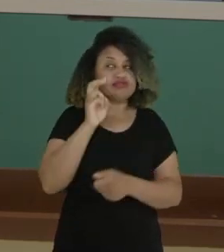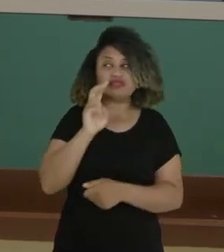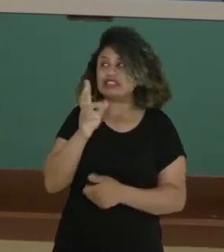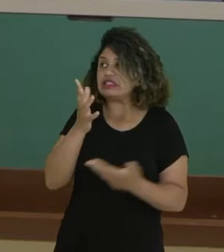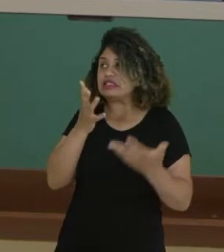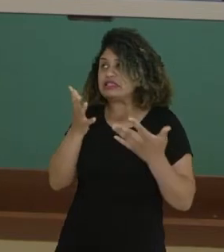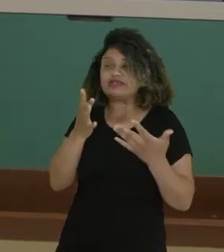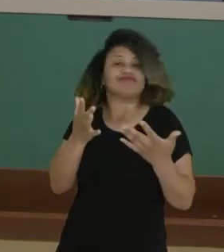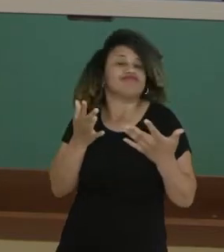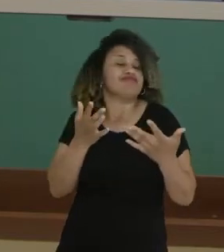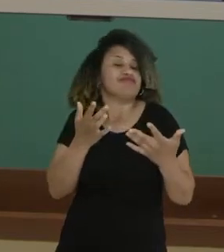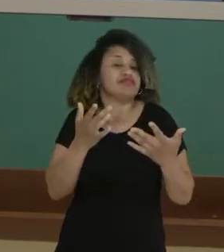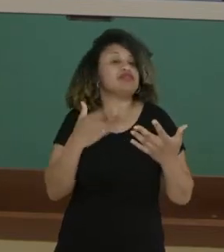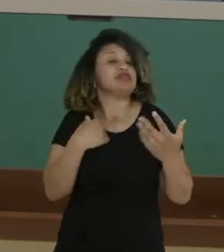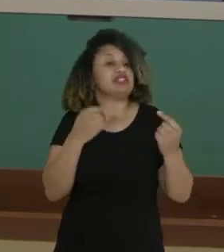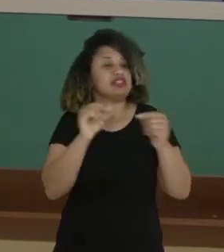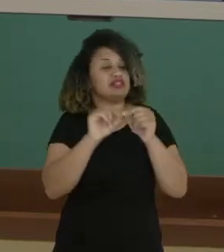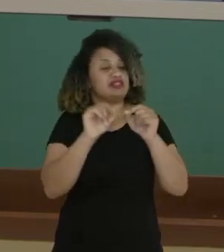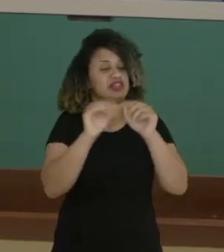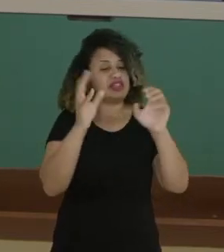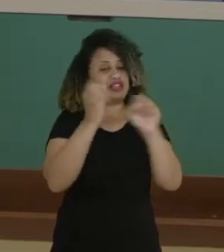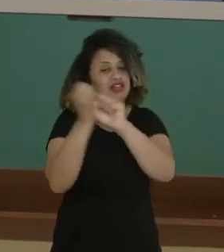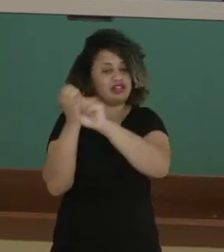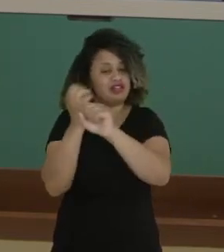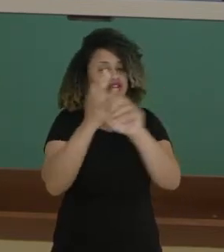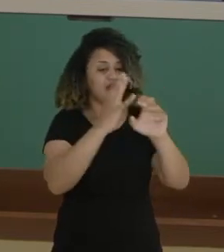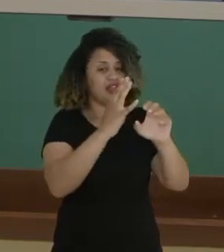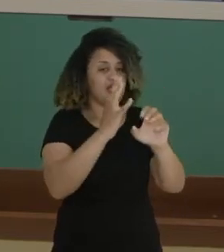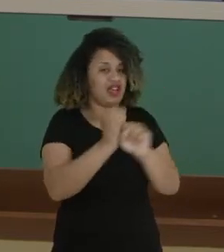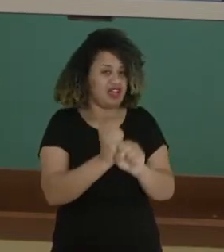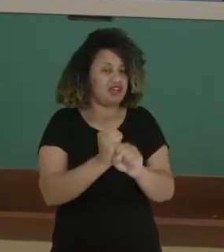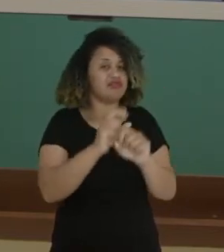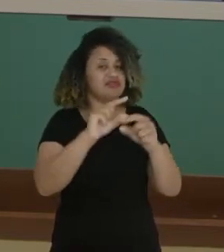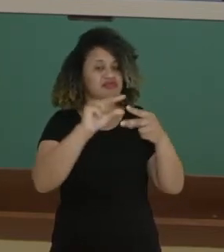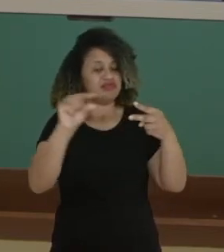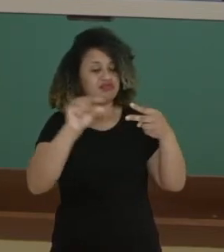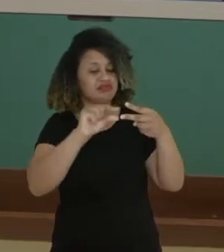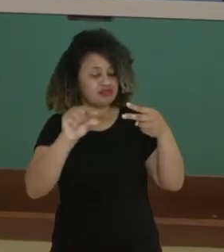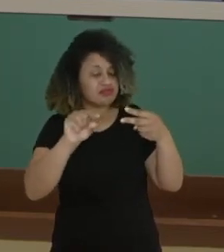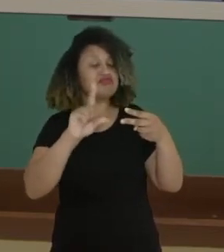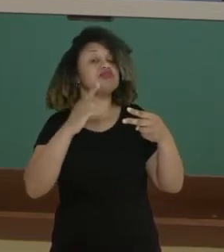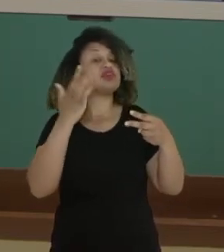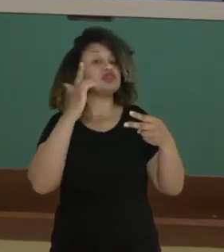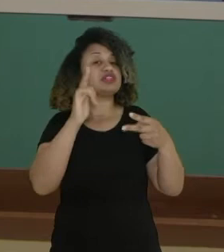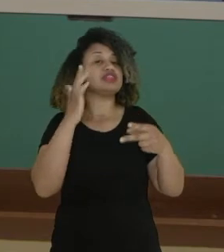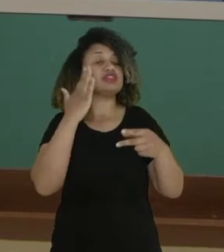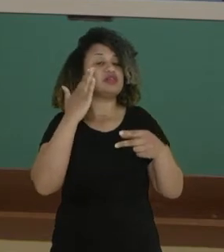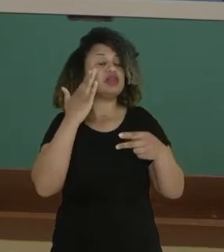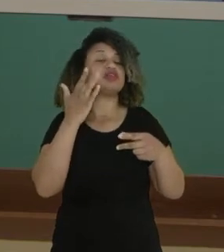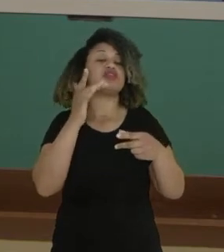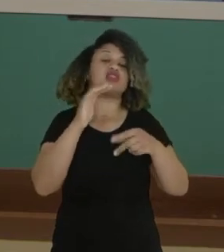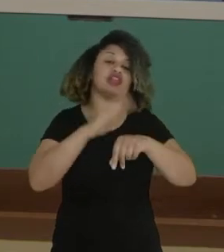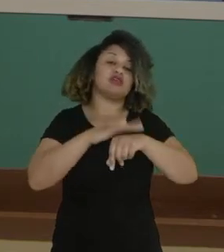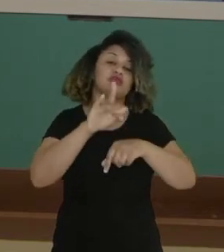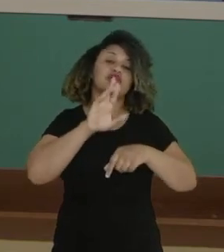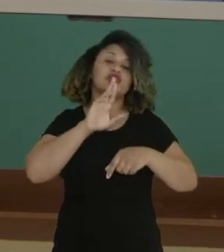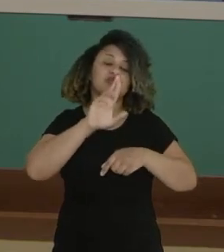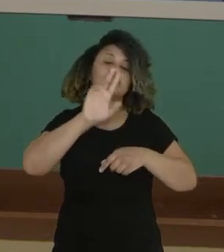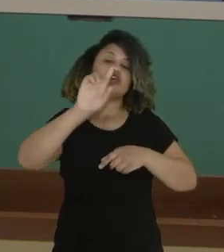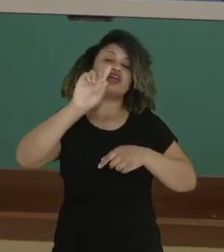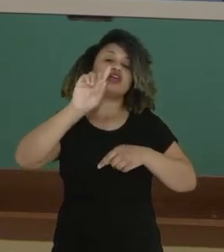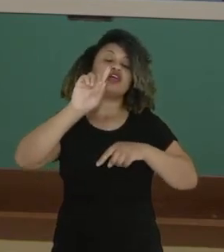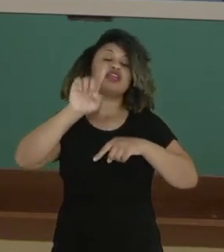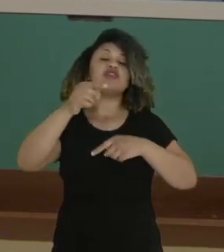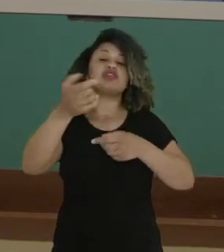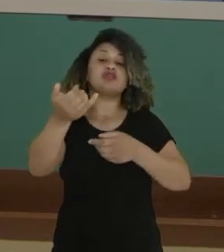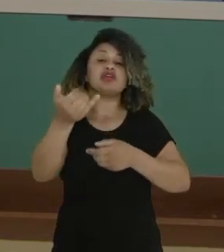saber. Tem que fazer a conta de cada um para poder determinar. Então, vou dar um tempinho para você fazer essa conta e para me